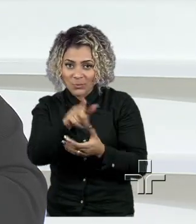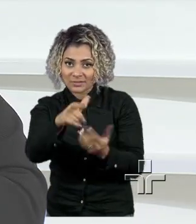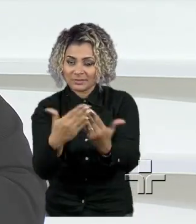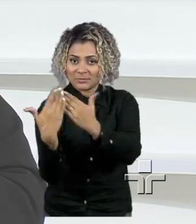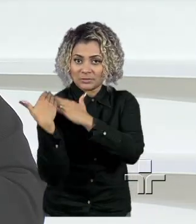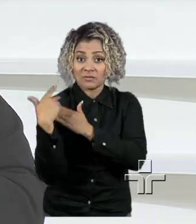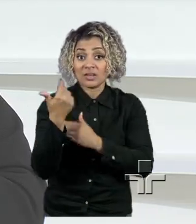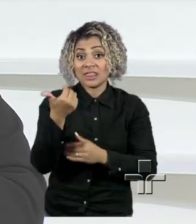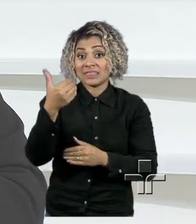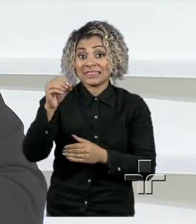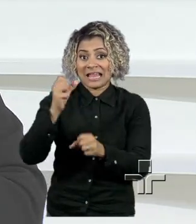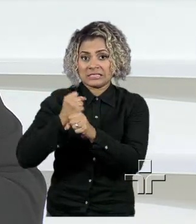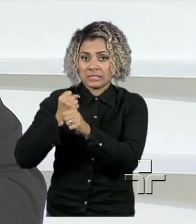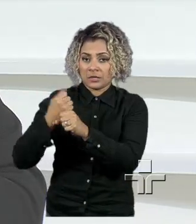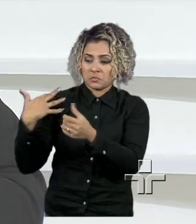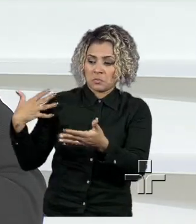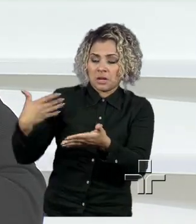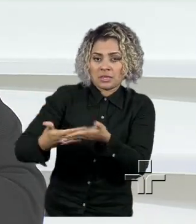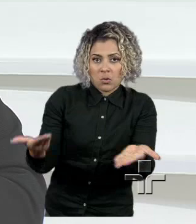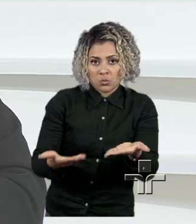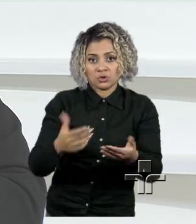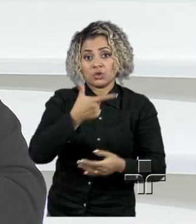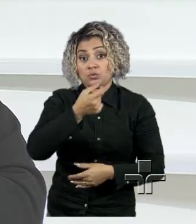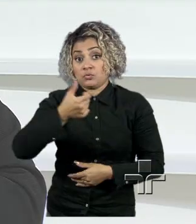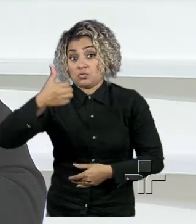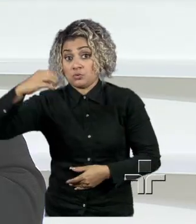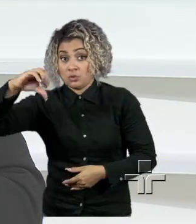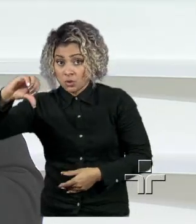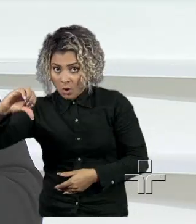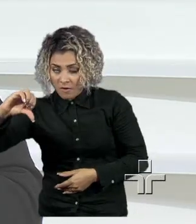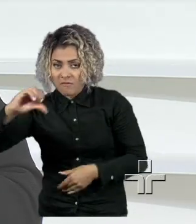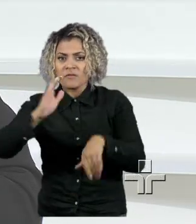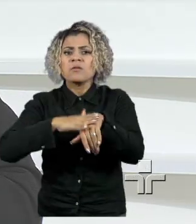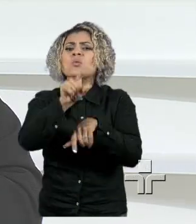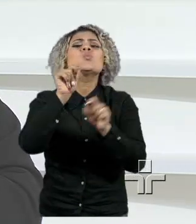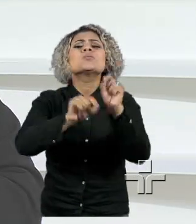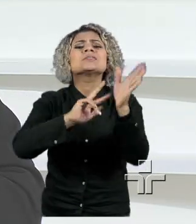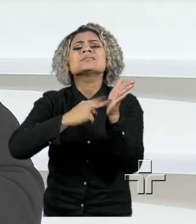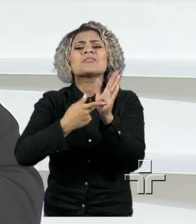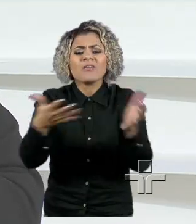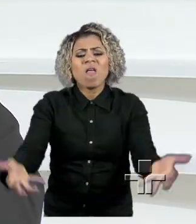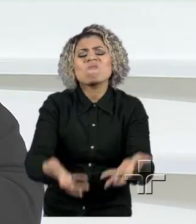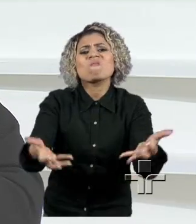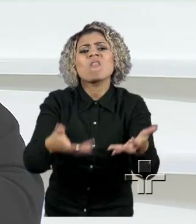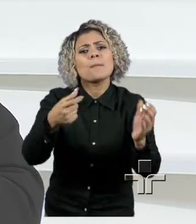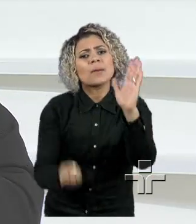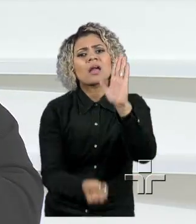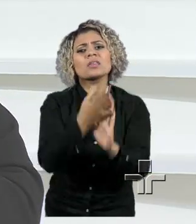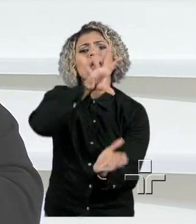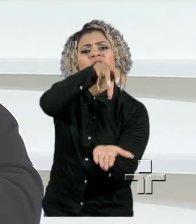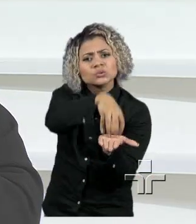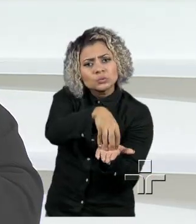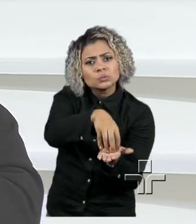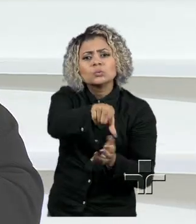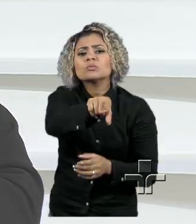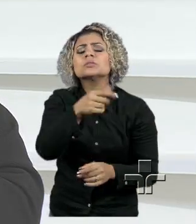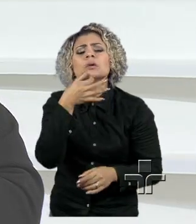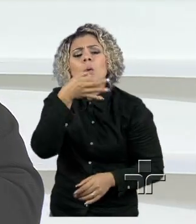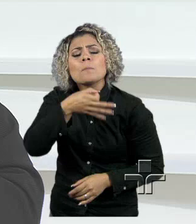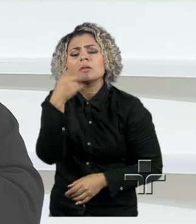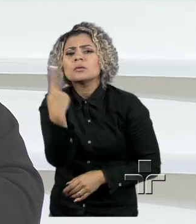10 anos, em 2009. O que foi que motivou você a criar esse instituto e como você enxerga a